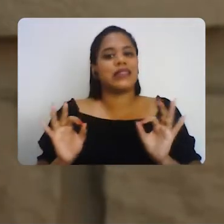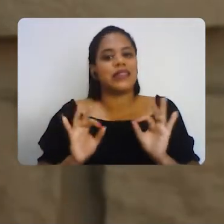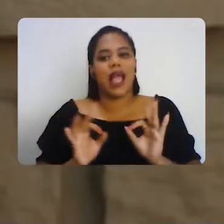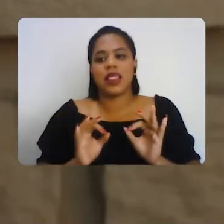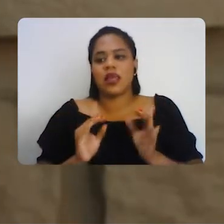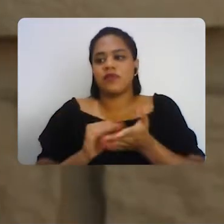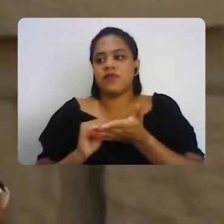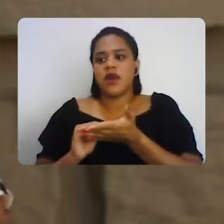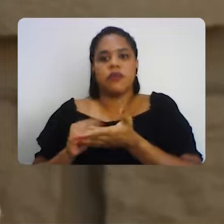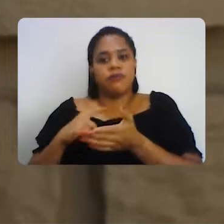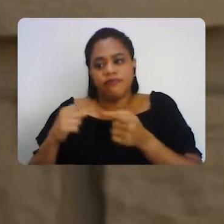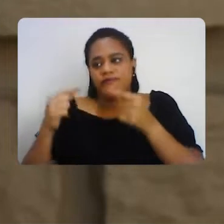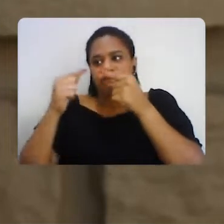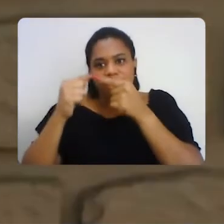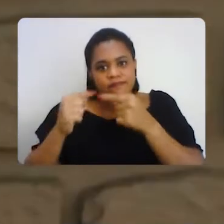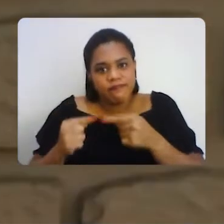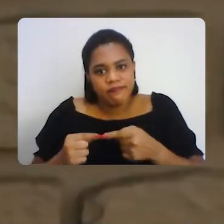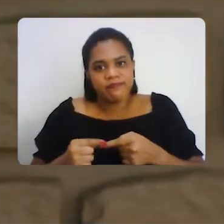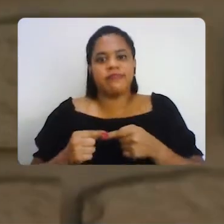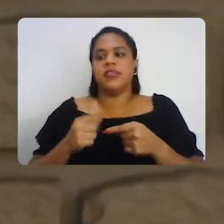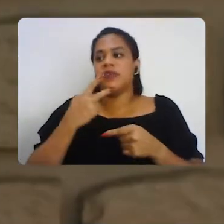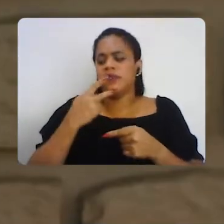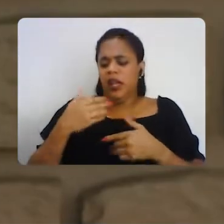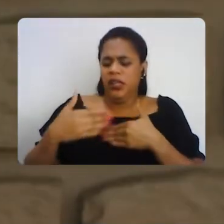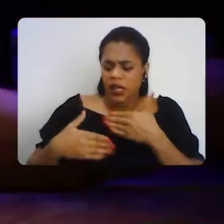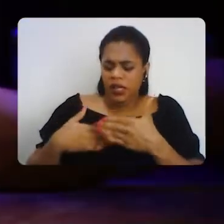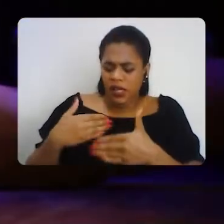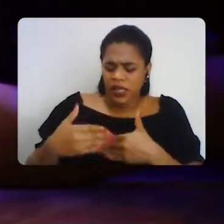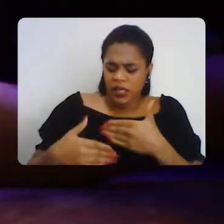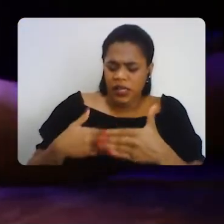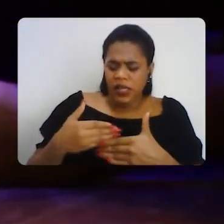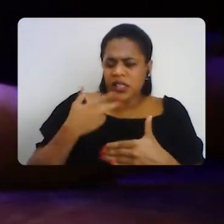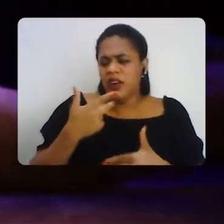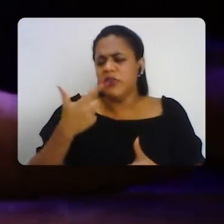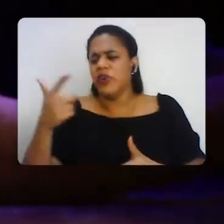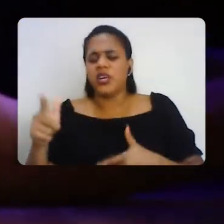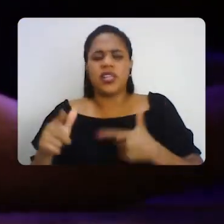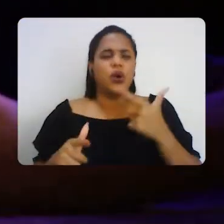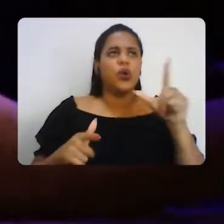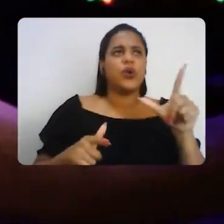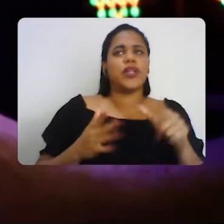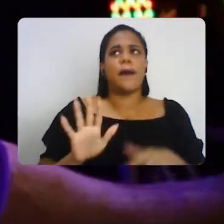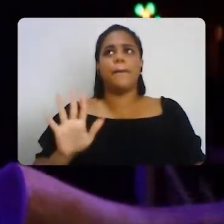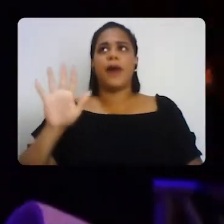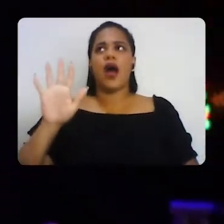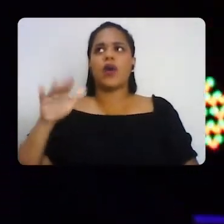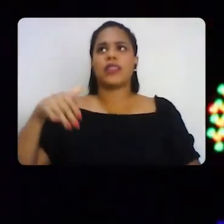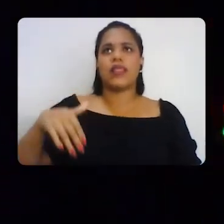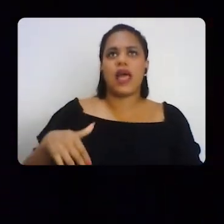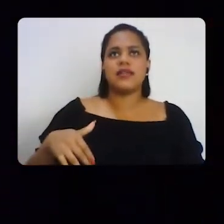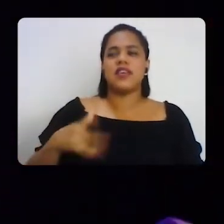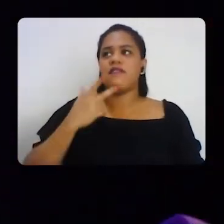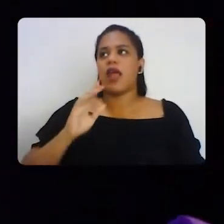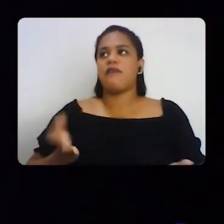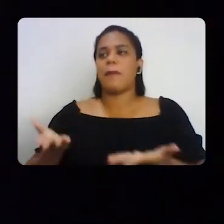nada a ser desperdiçado. É de um para o outro, que gera uma coisa, que vai para outra, que desce minha mão, que subo